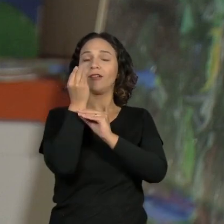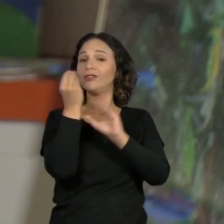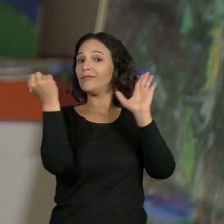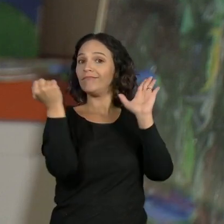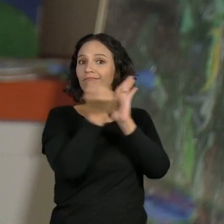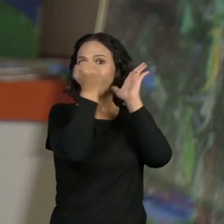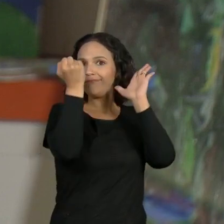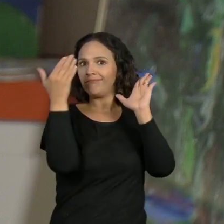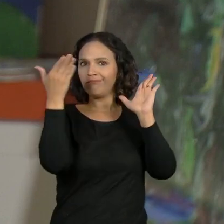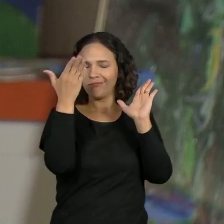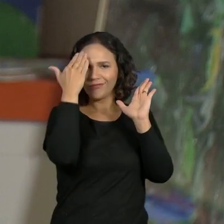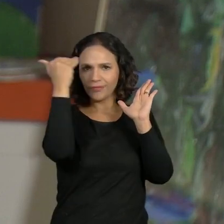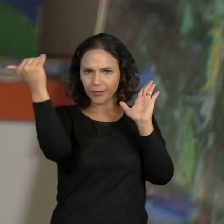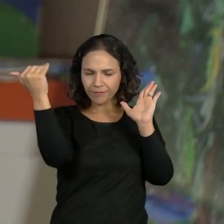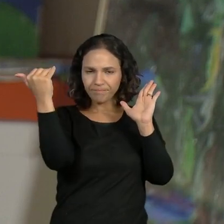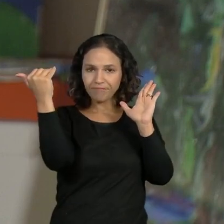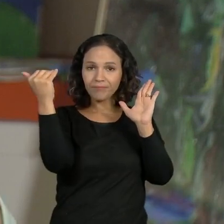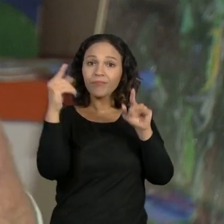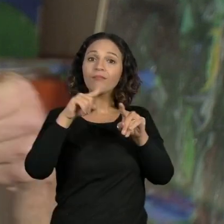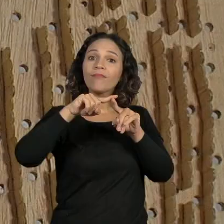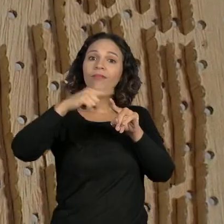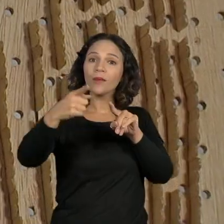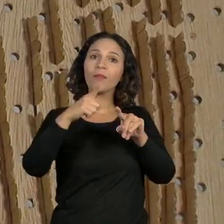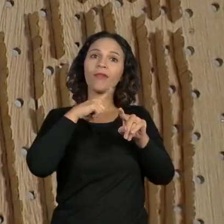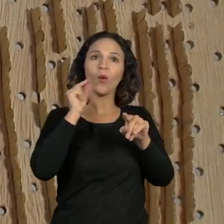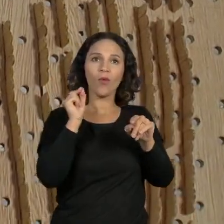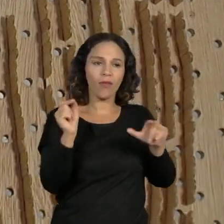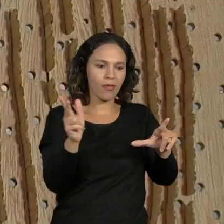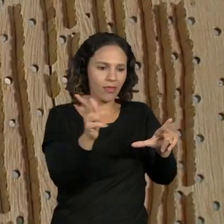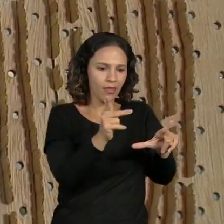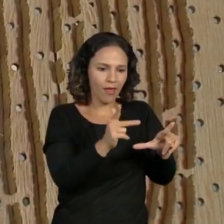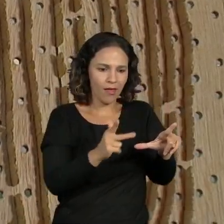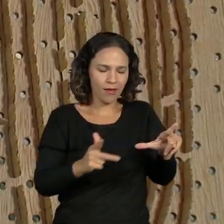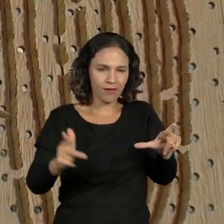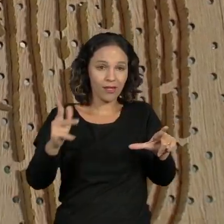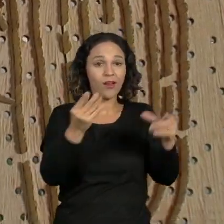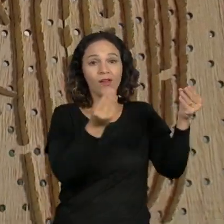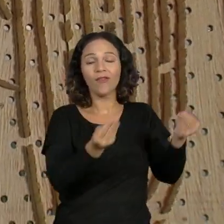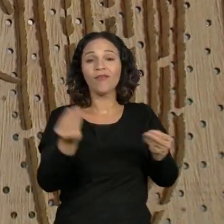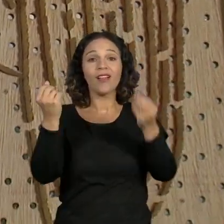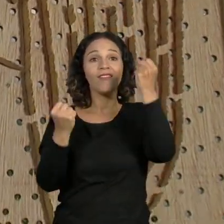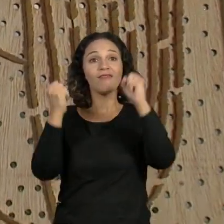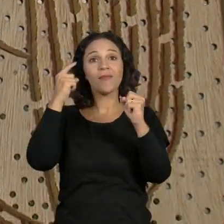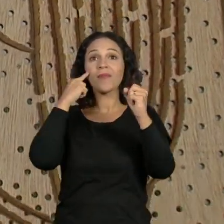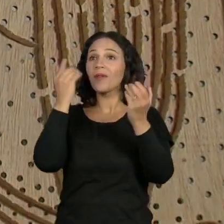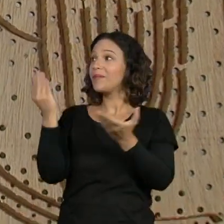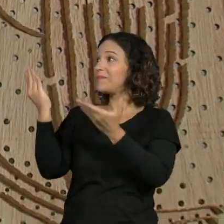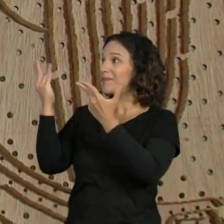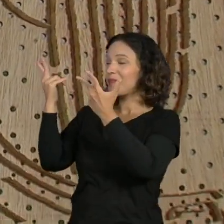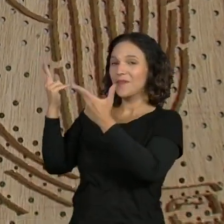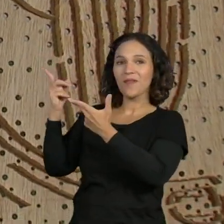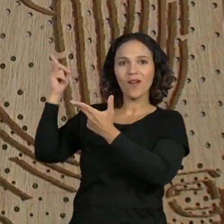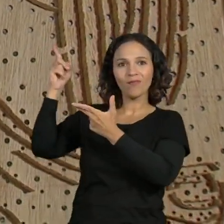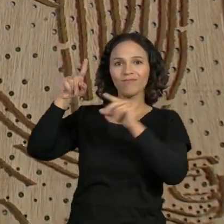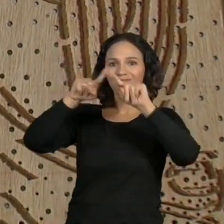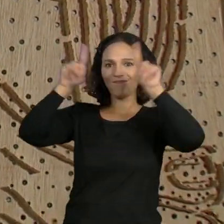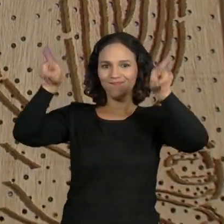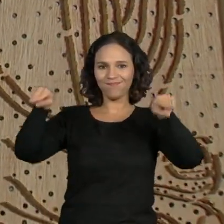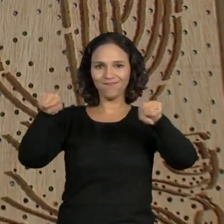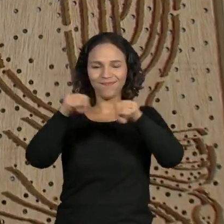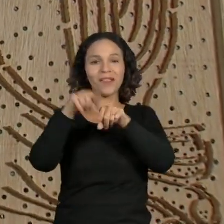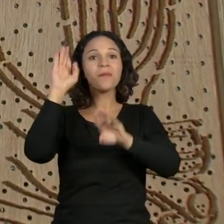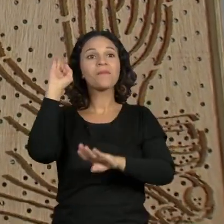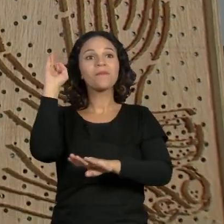obra, ela passa por um processo de desenho, vai para uma indústria que faz o corte com halter da placa de